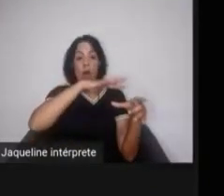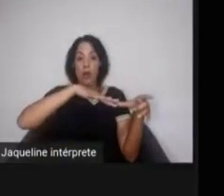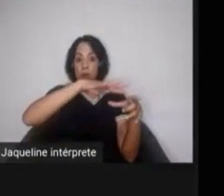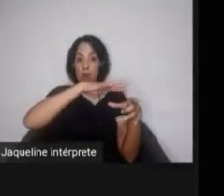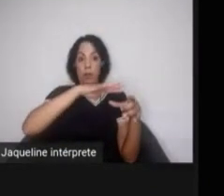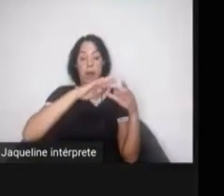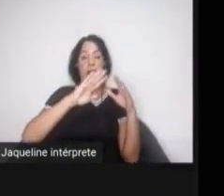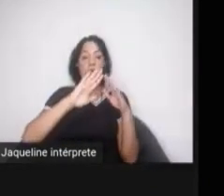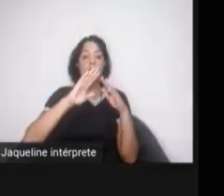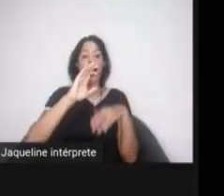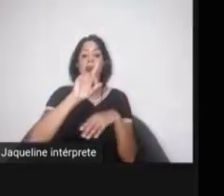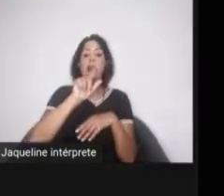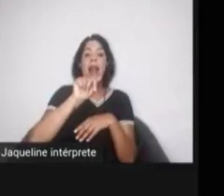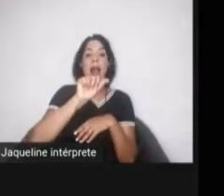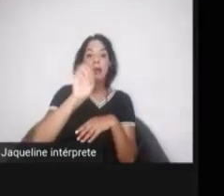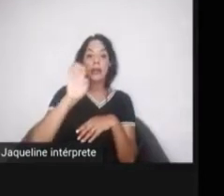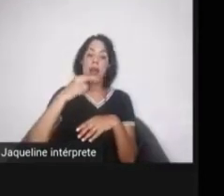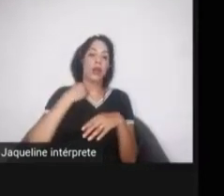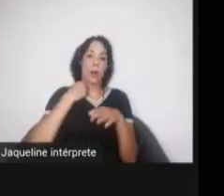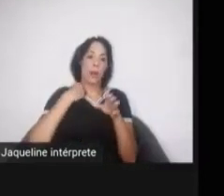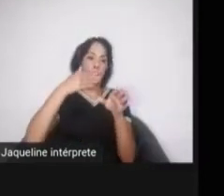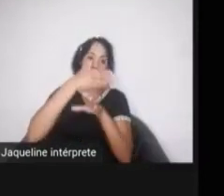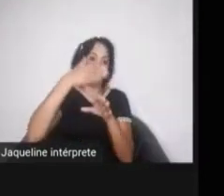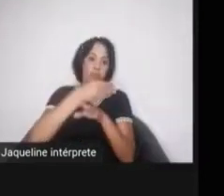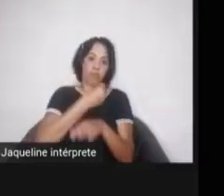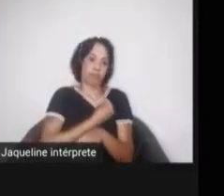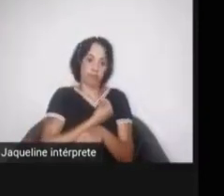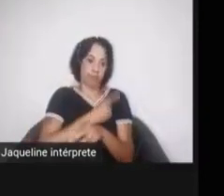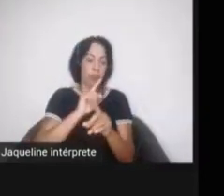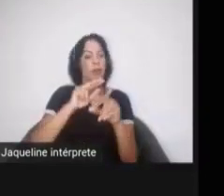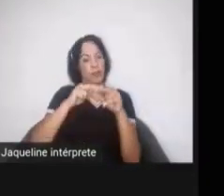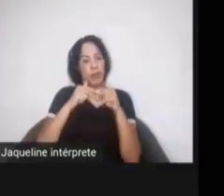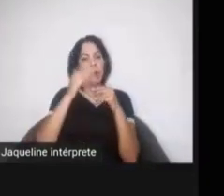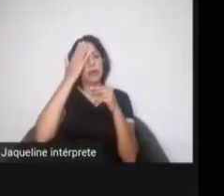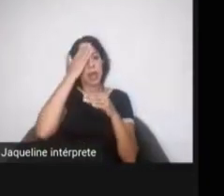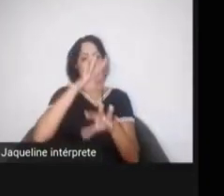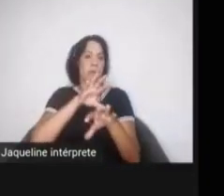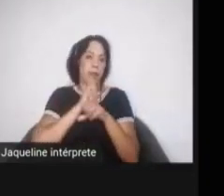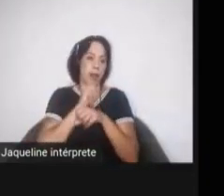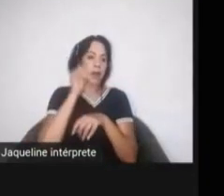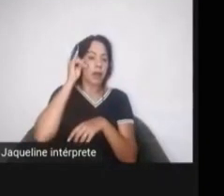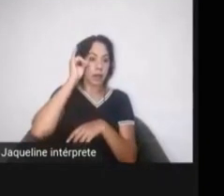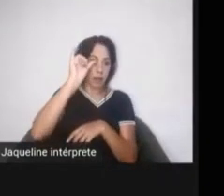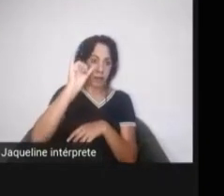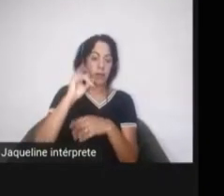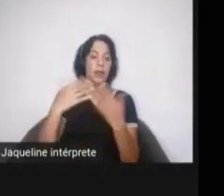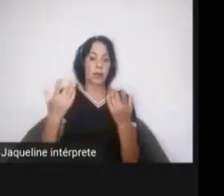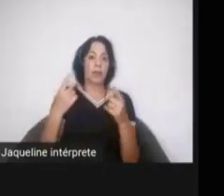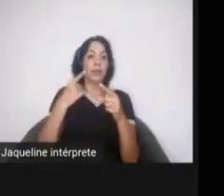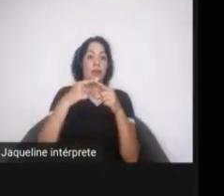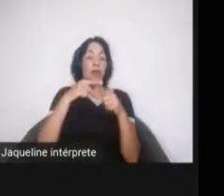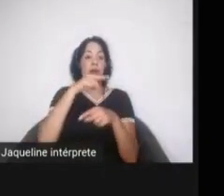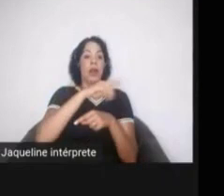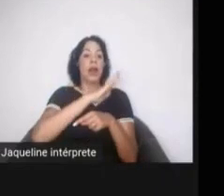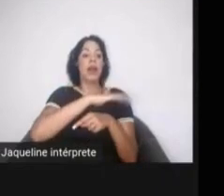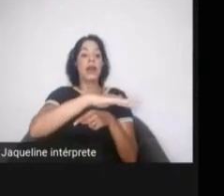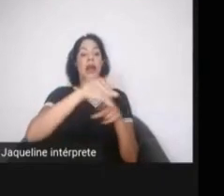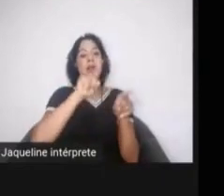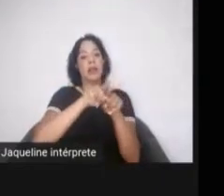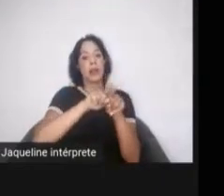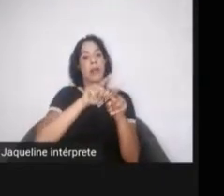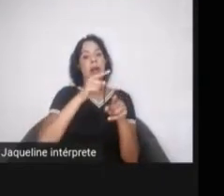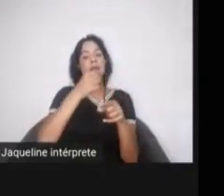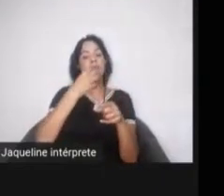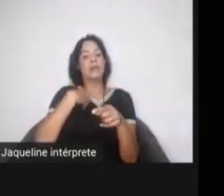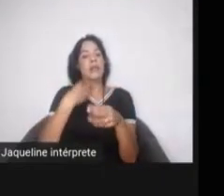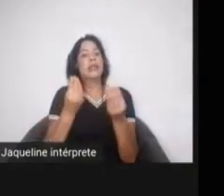também mais ser frequentado, justamente para evitar o contágio, o intercontágio das crianças internadas. Então,